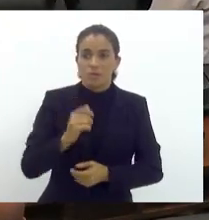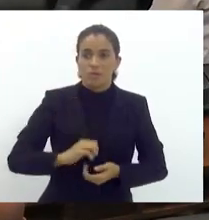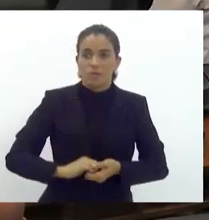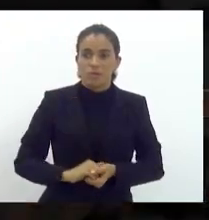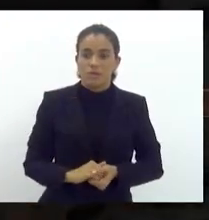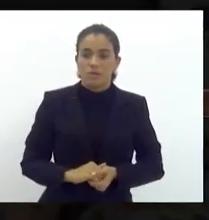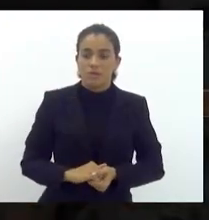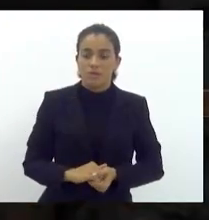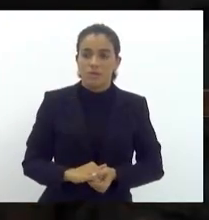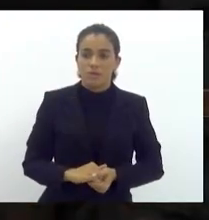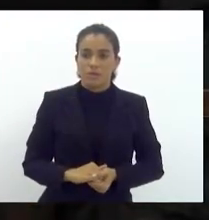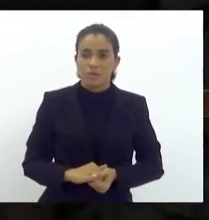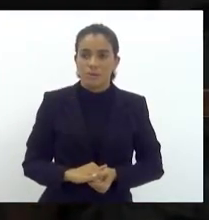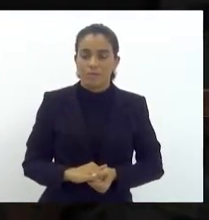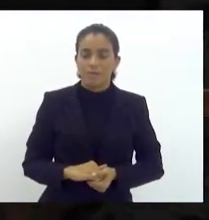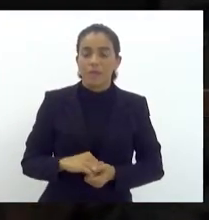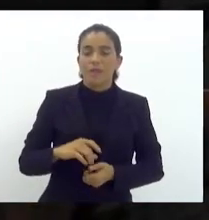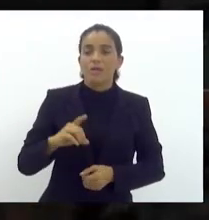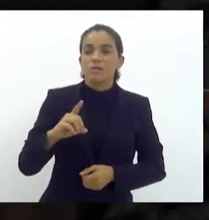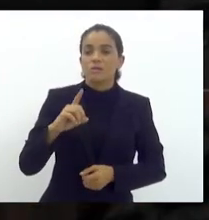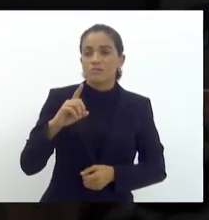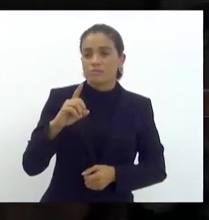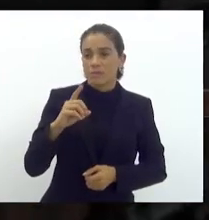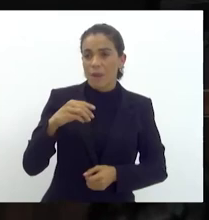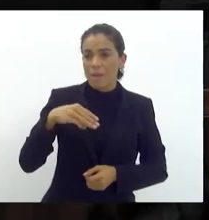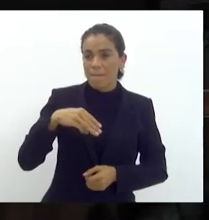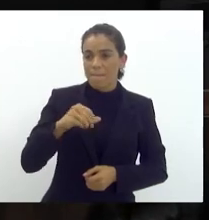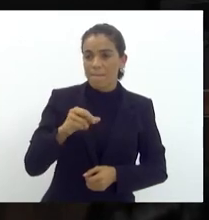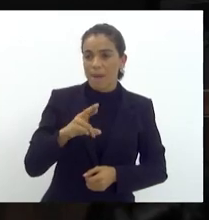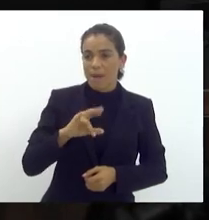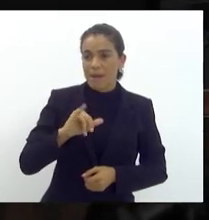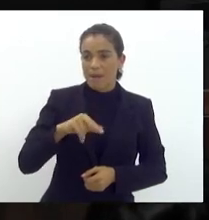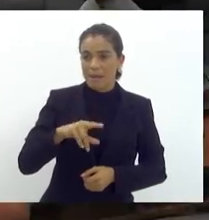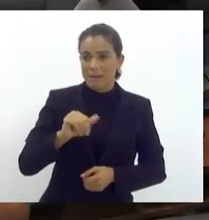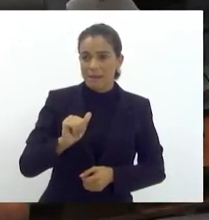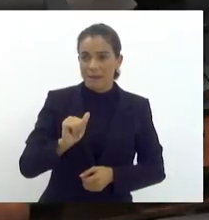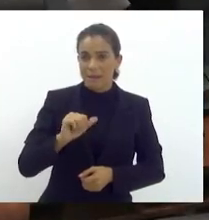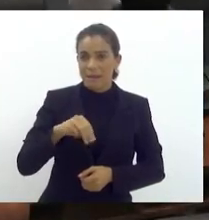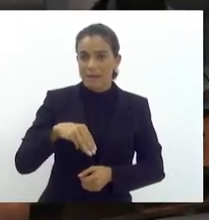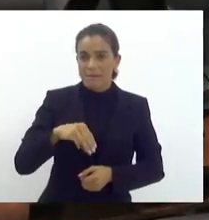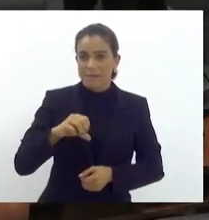segurança alimentar deputada Marina do MST